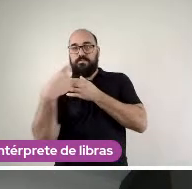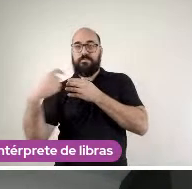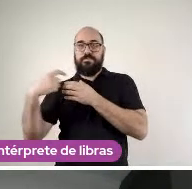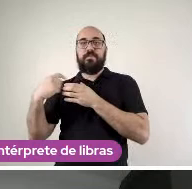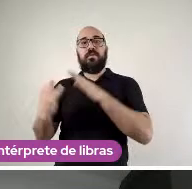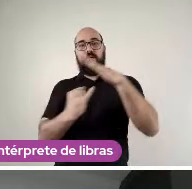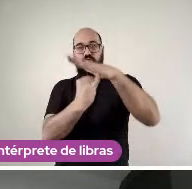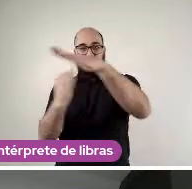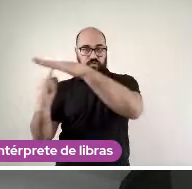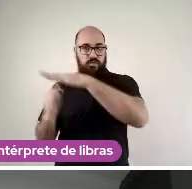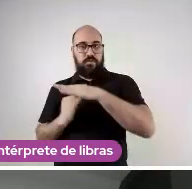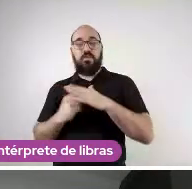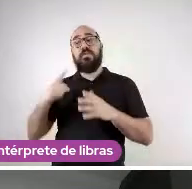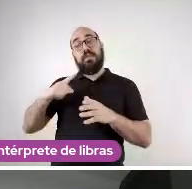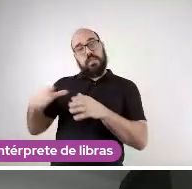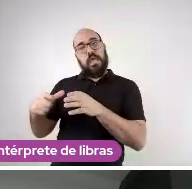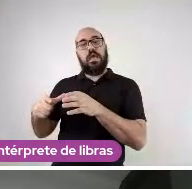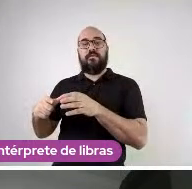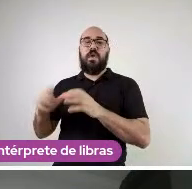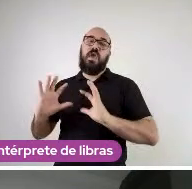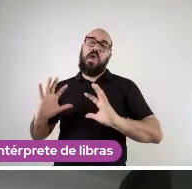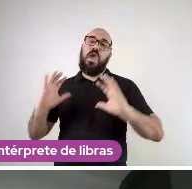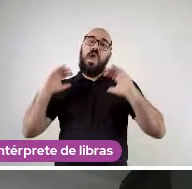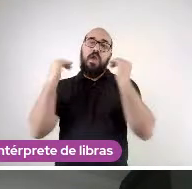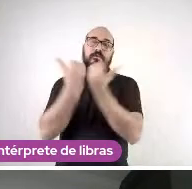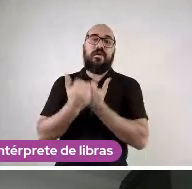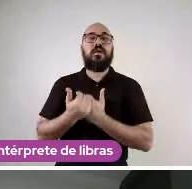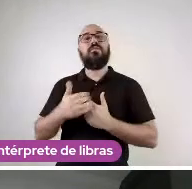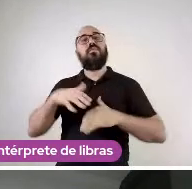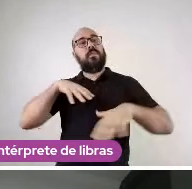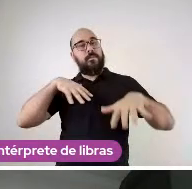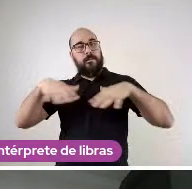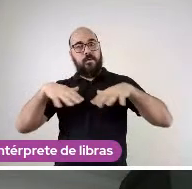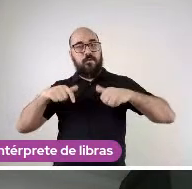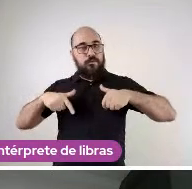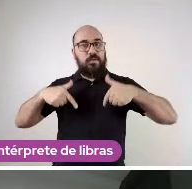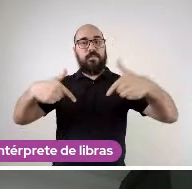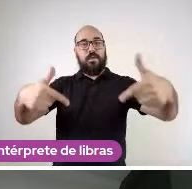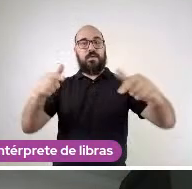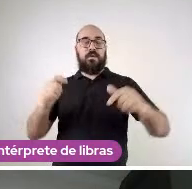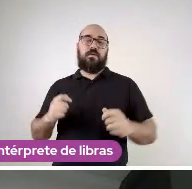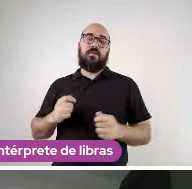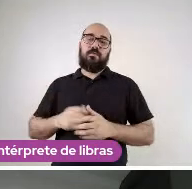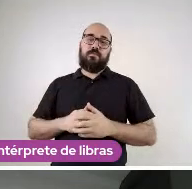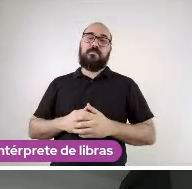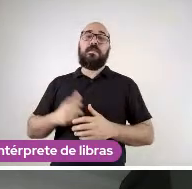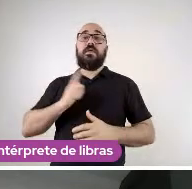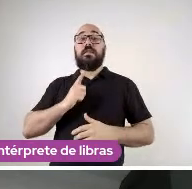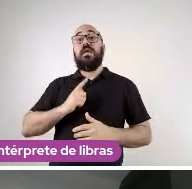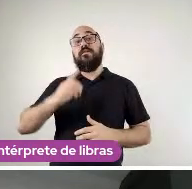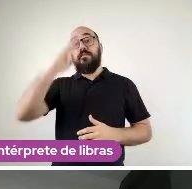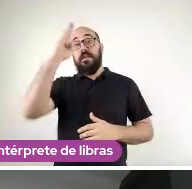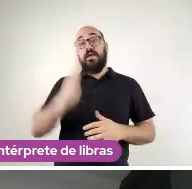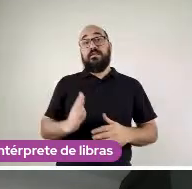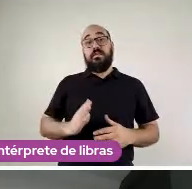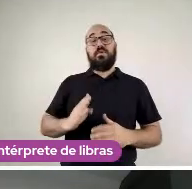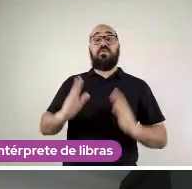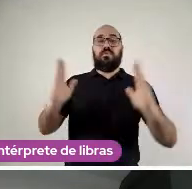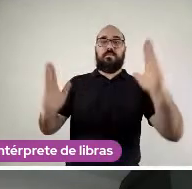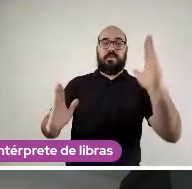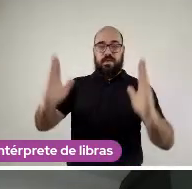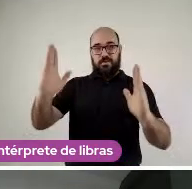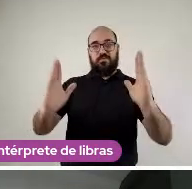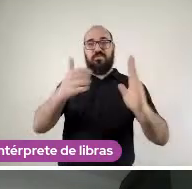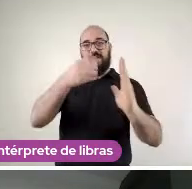vários eventos de mobilização. Então, teve aí um evento de lançamento, o Brasil na Década do Oceano, que foi dia 20 de